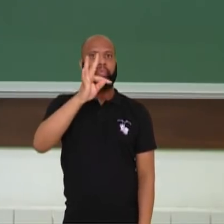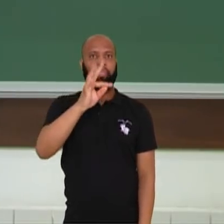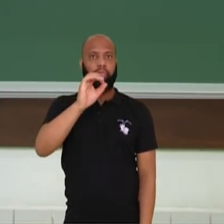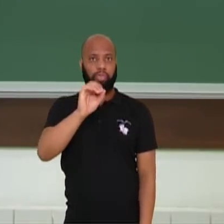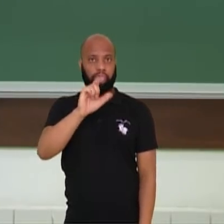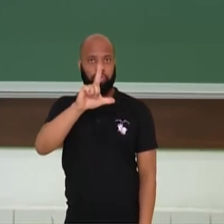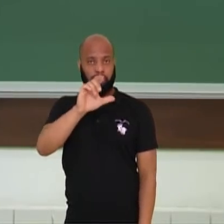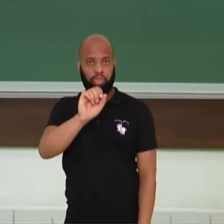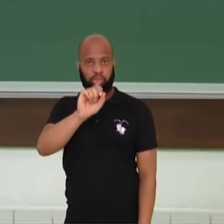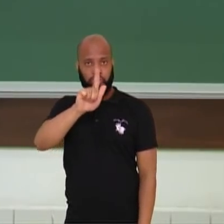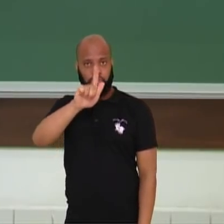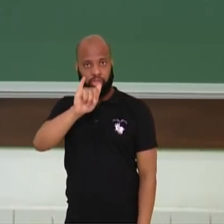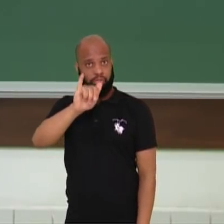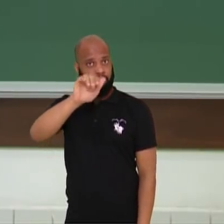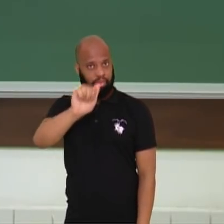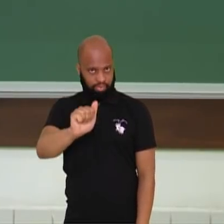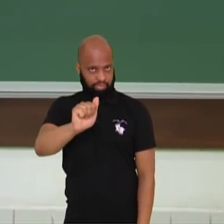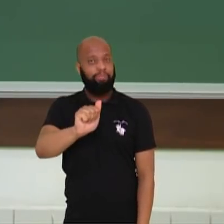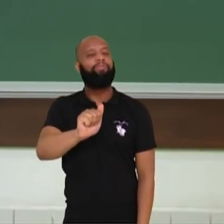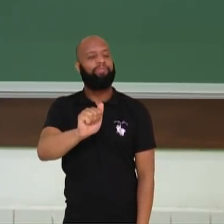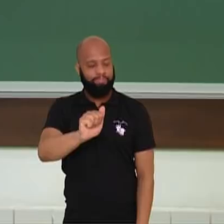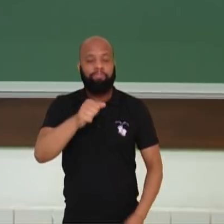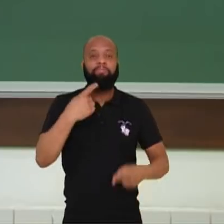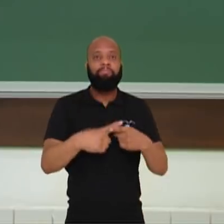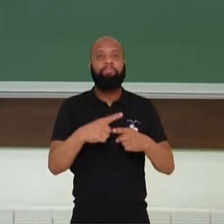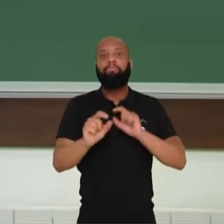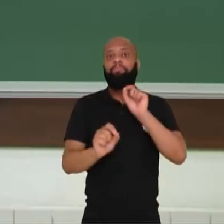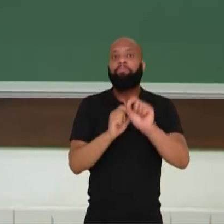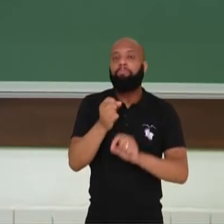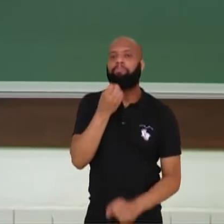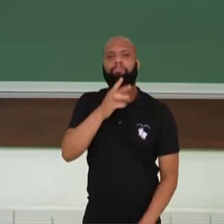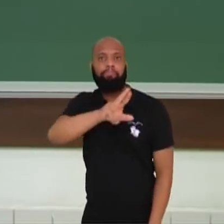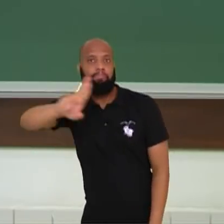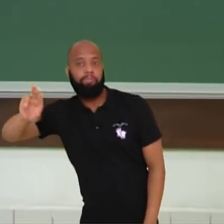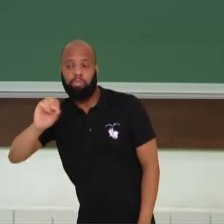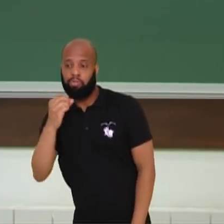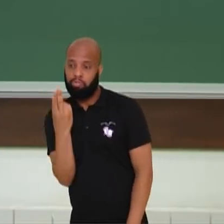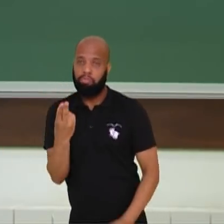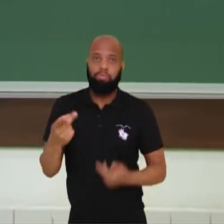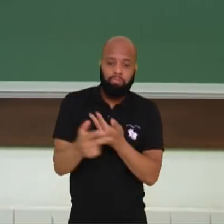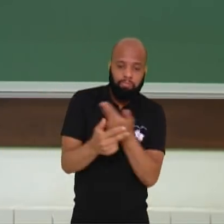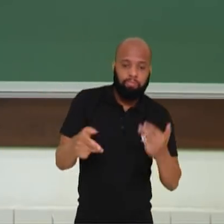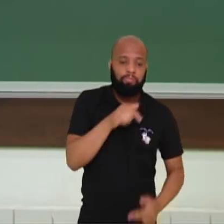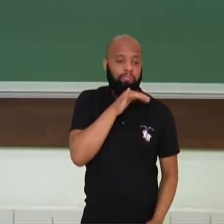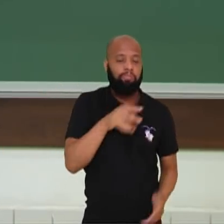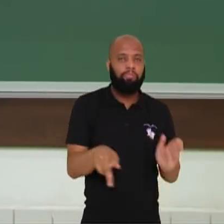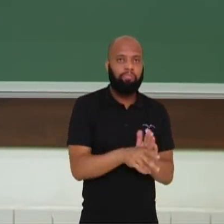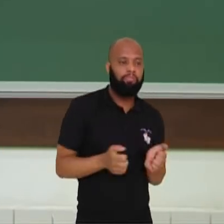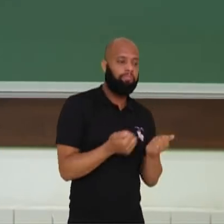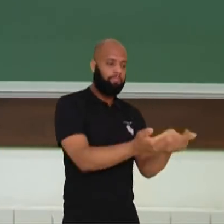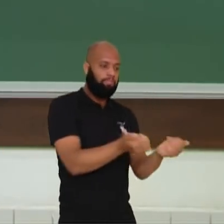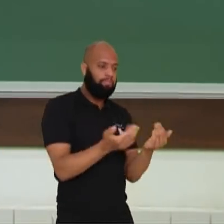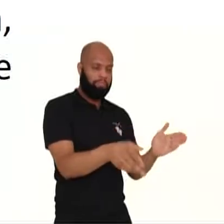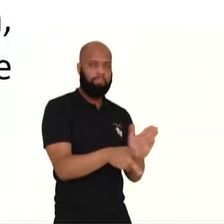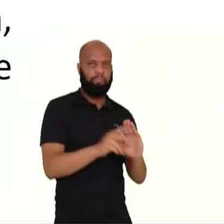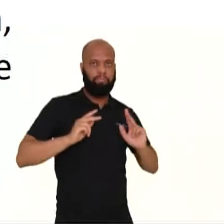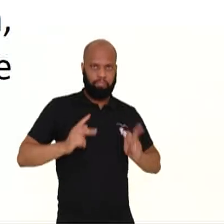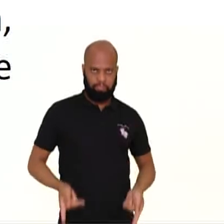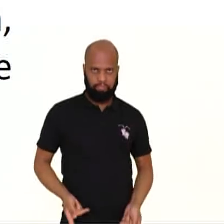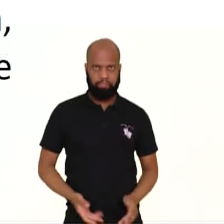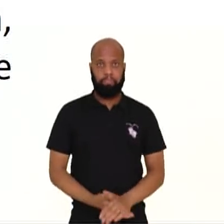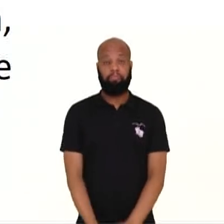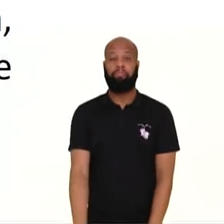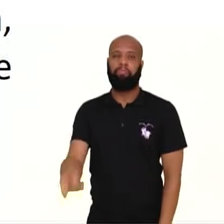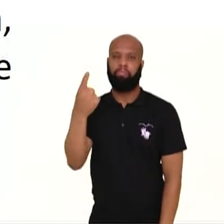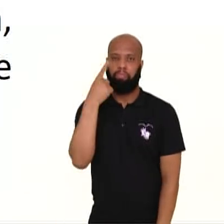guerras, das vantagens e desvantagens que eles atribuíam aos seres humanos. A mitologia. O mito não era só